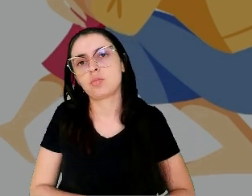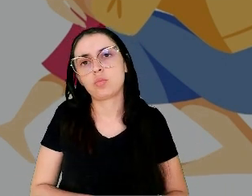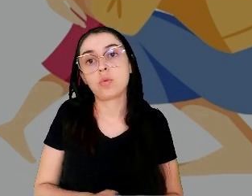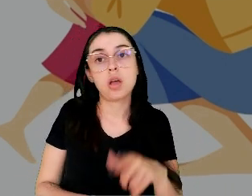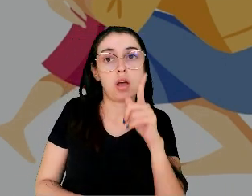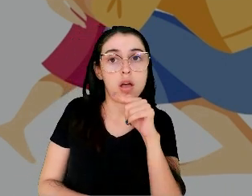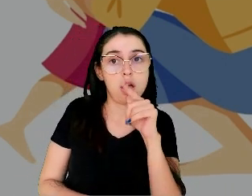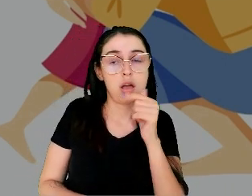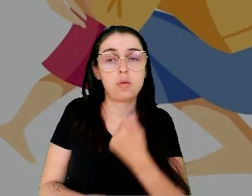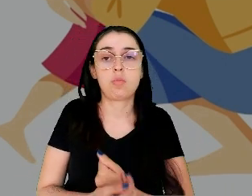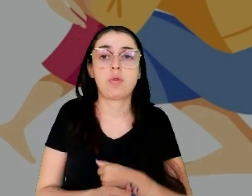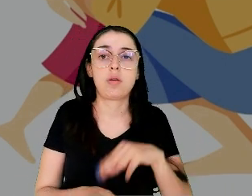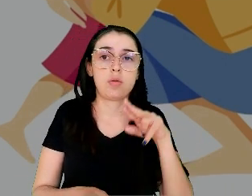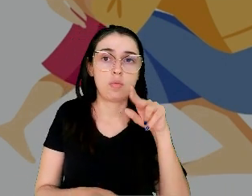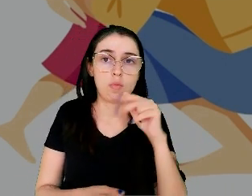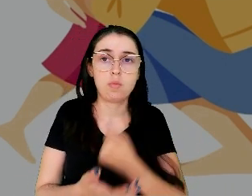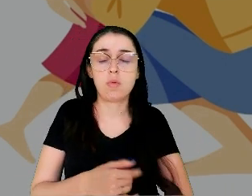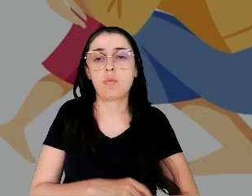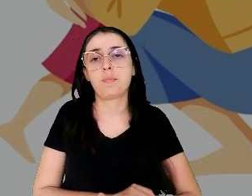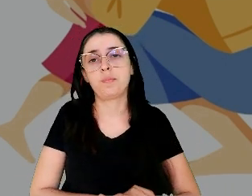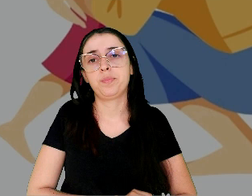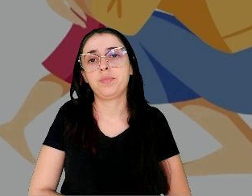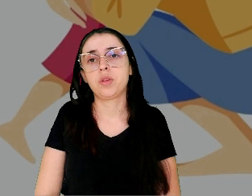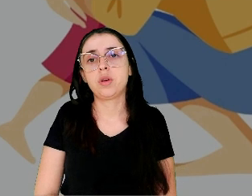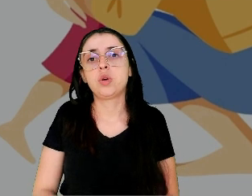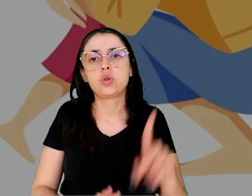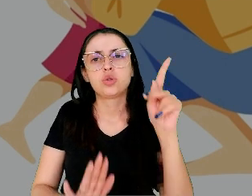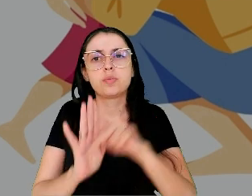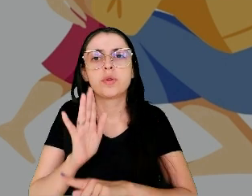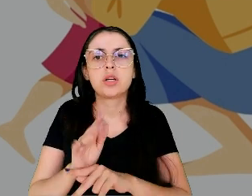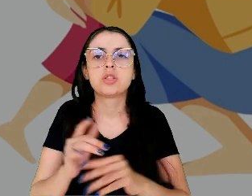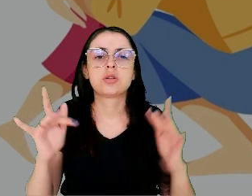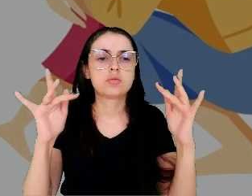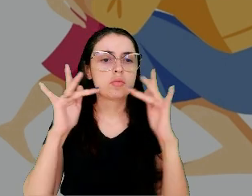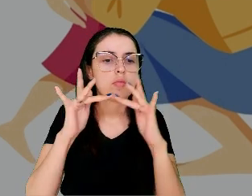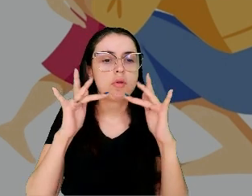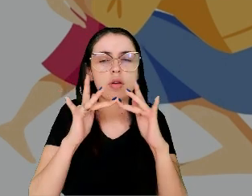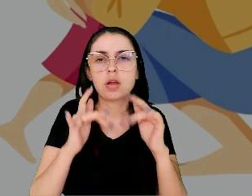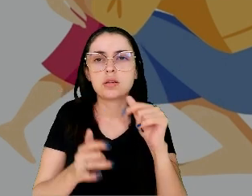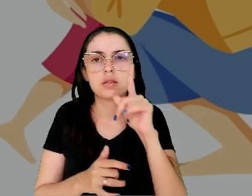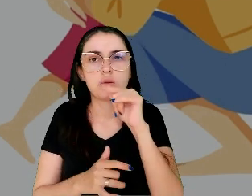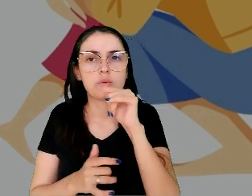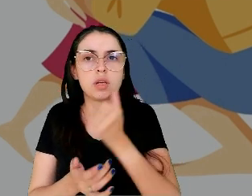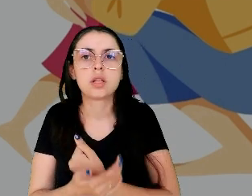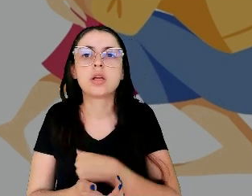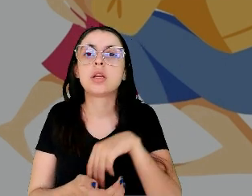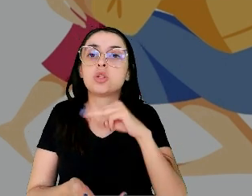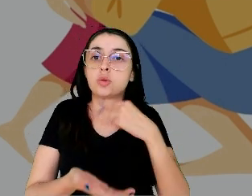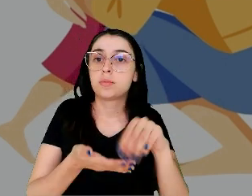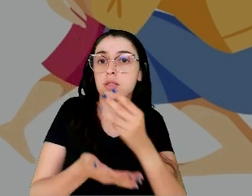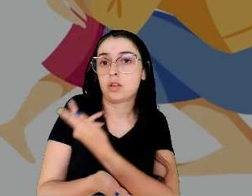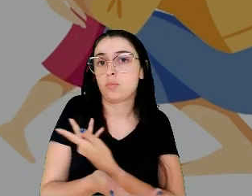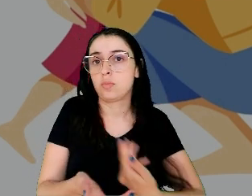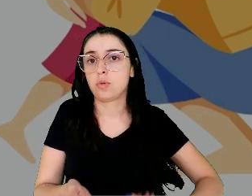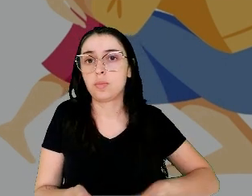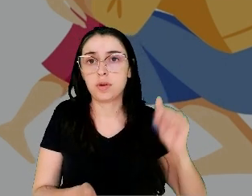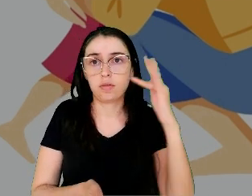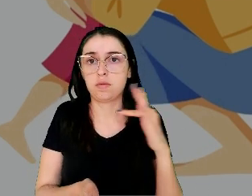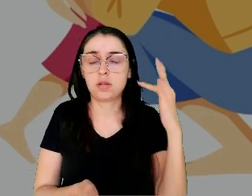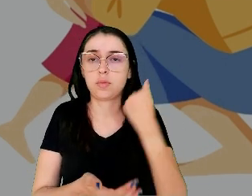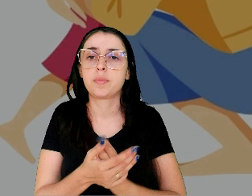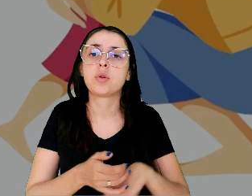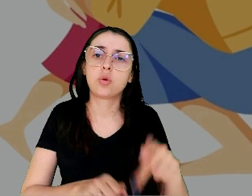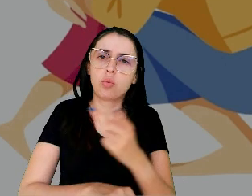água. E o nosso projeto Conexão Água, do Ministério Público Federal, busca